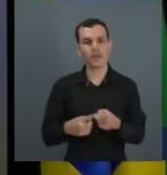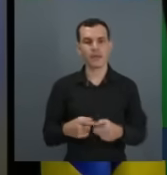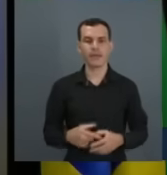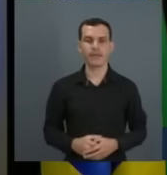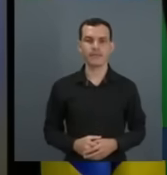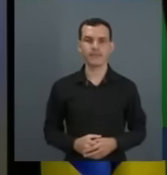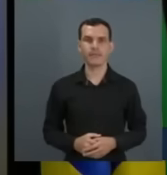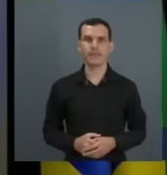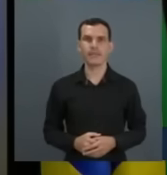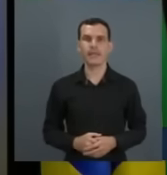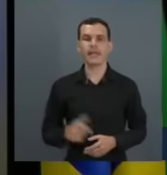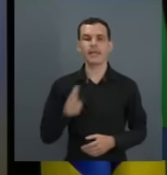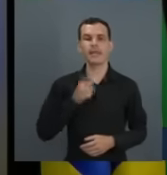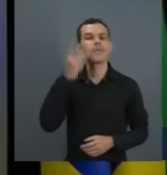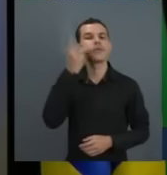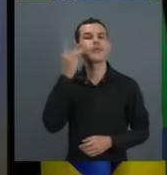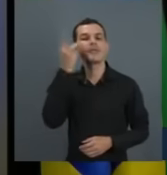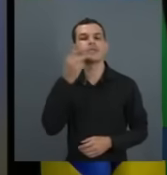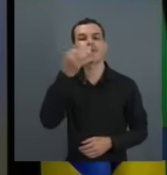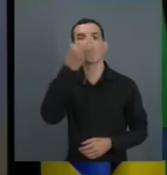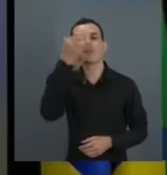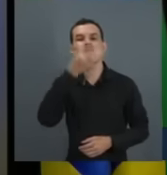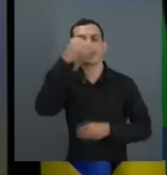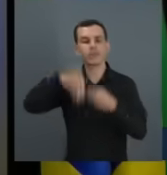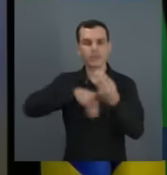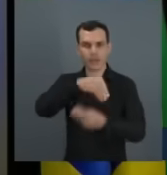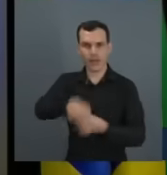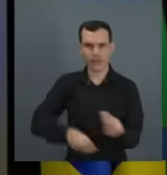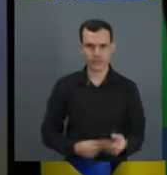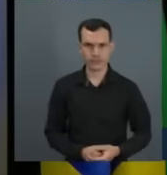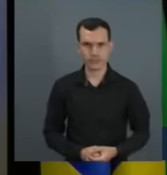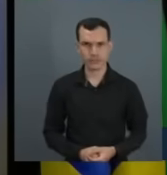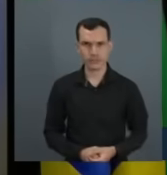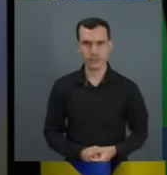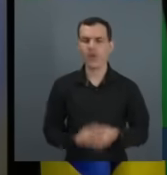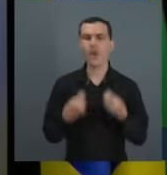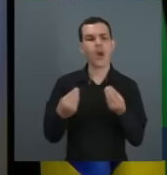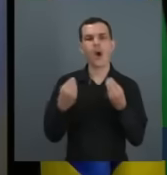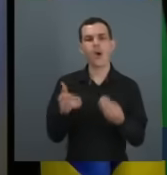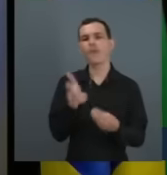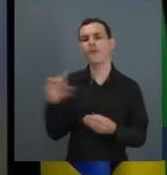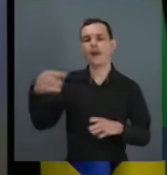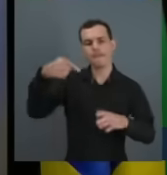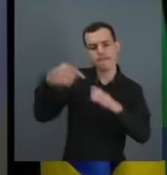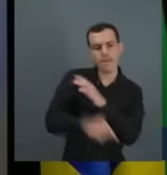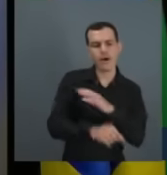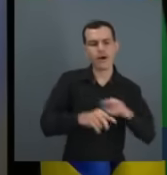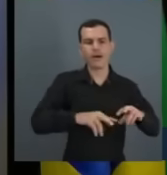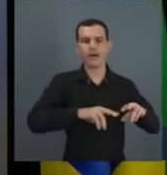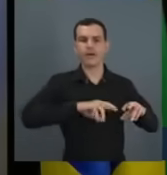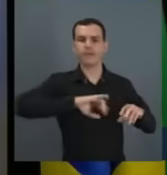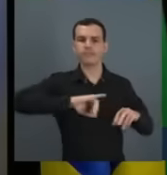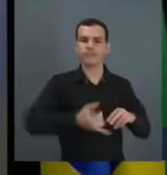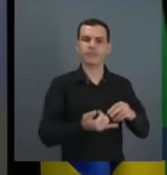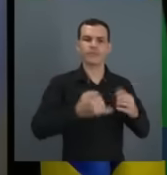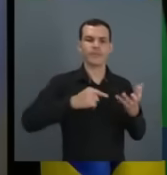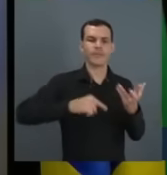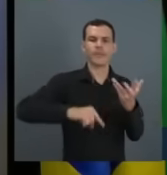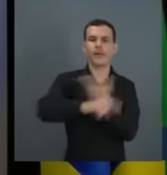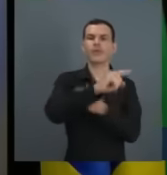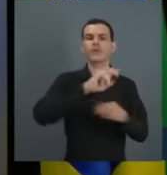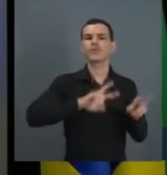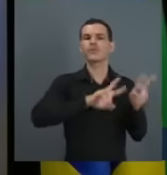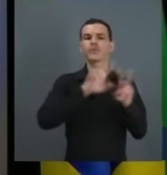história, tem lado político. Como é que vai se aprofundar em algo de um